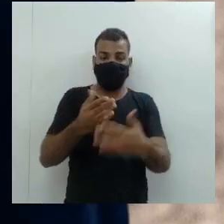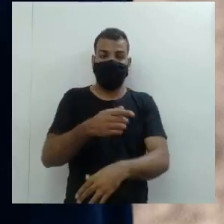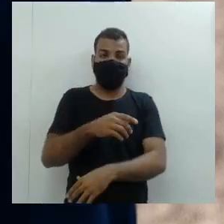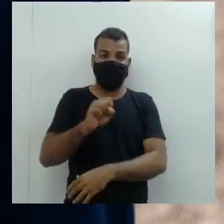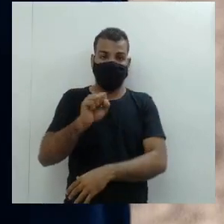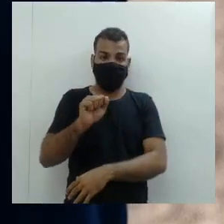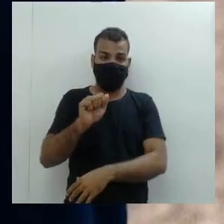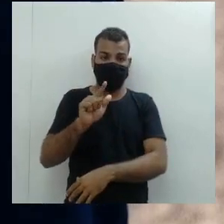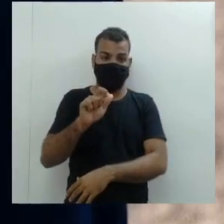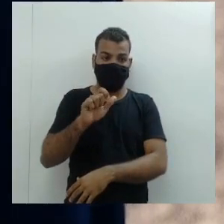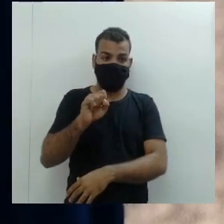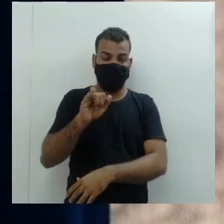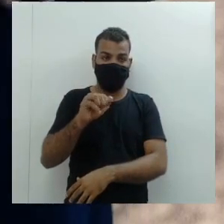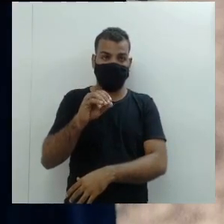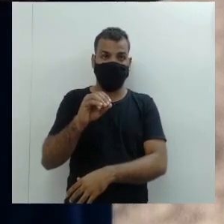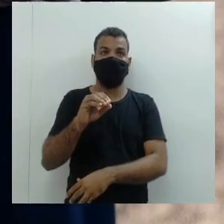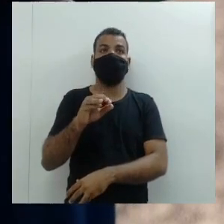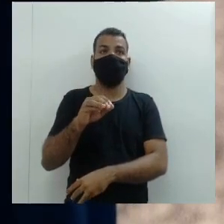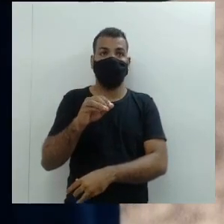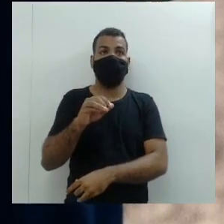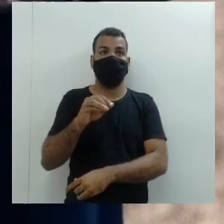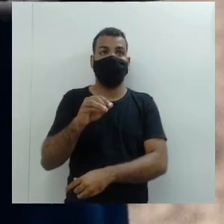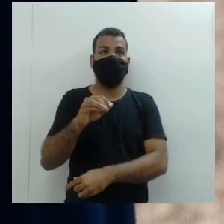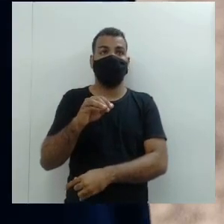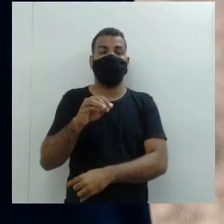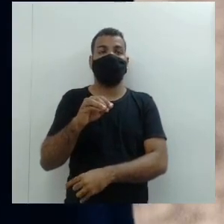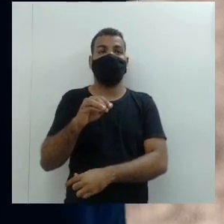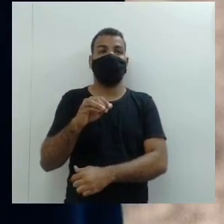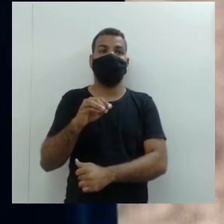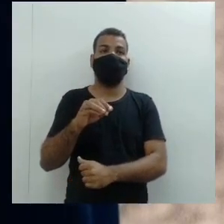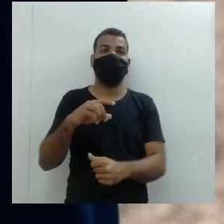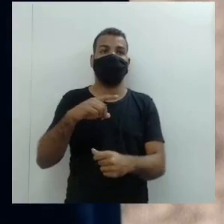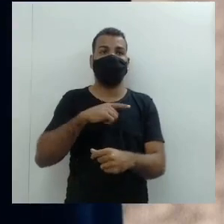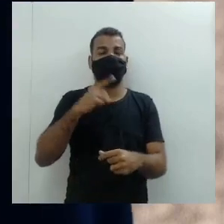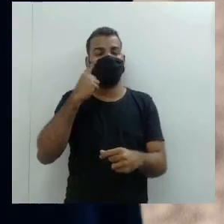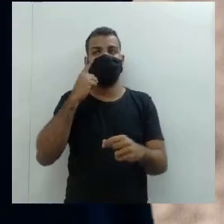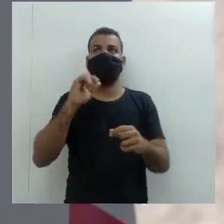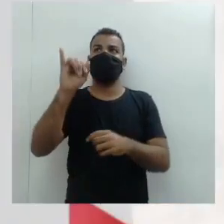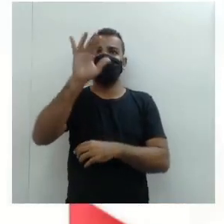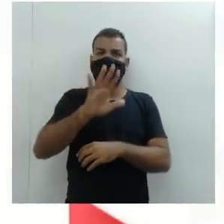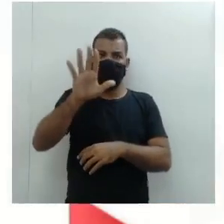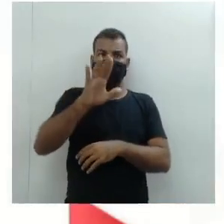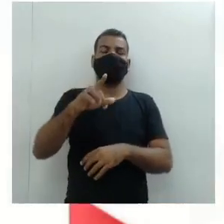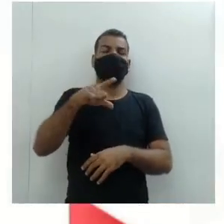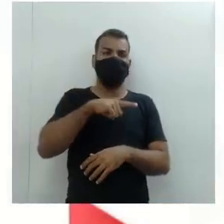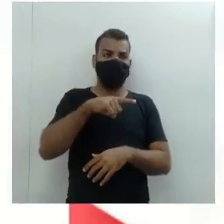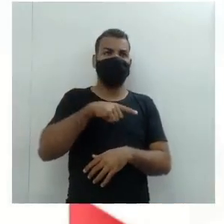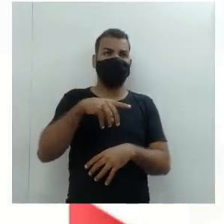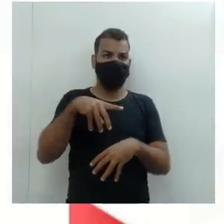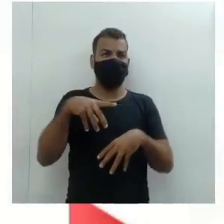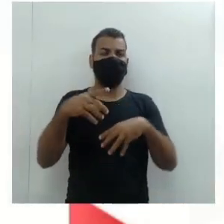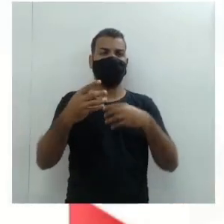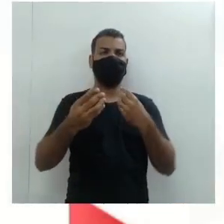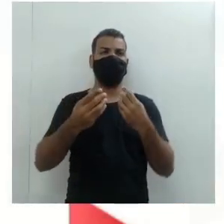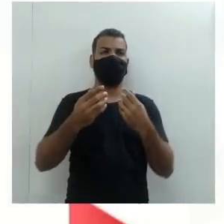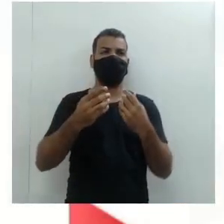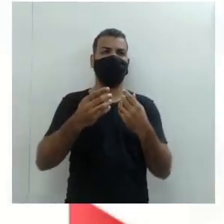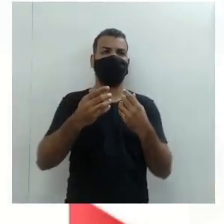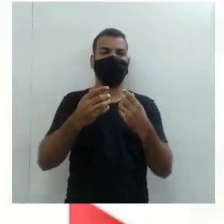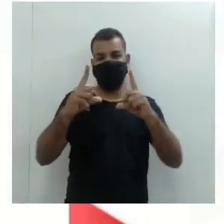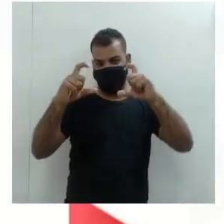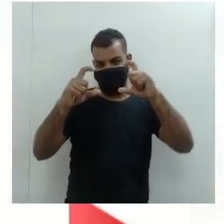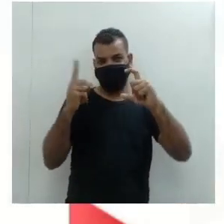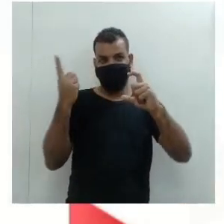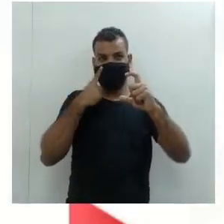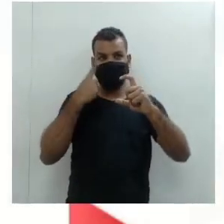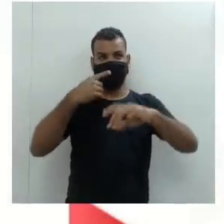né? E também no ginásio Padre Félix. A gente pode ver uma imagem aí. O ginásio Padre Félix, que ficava ali na Rua